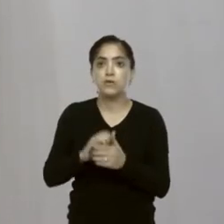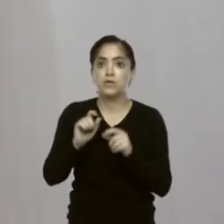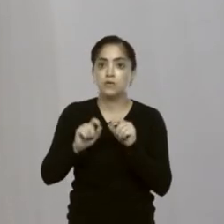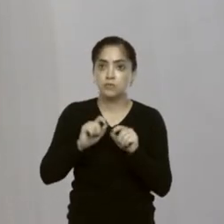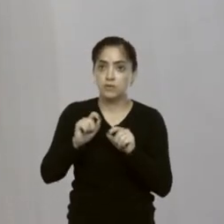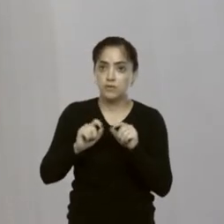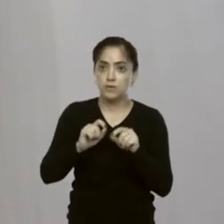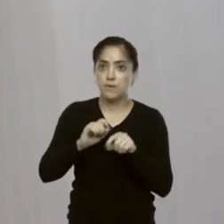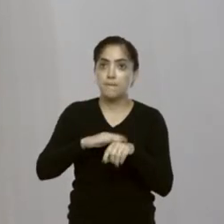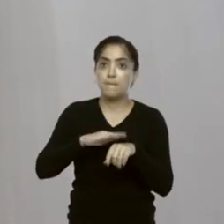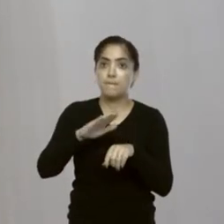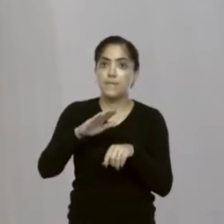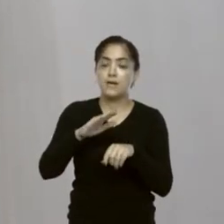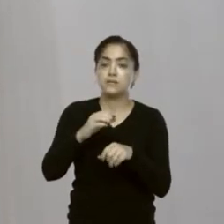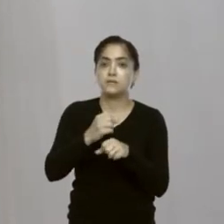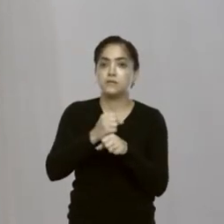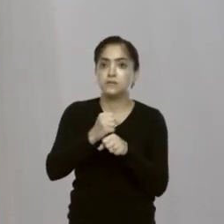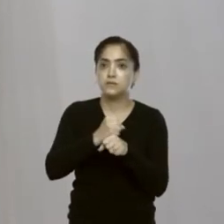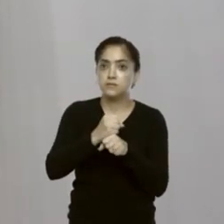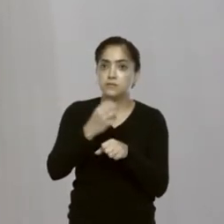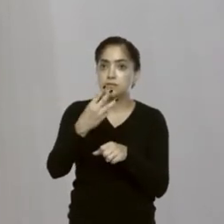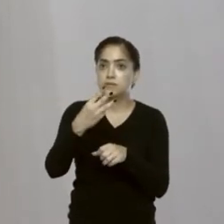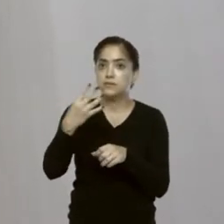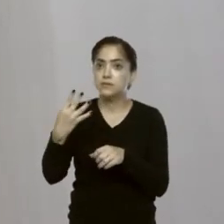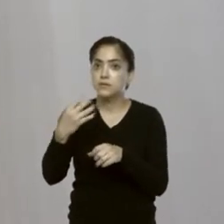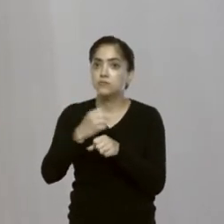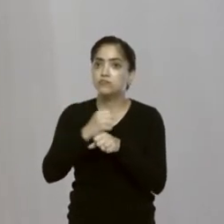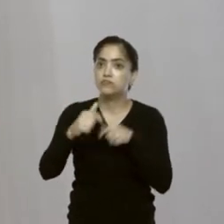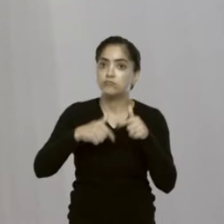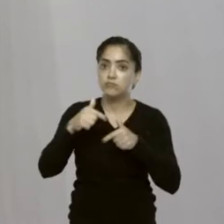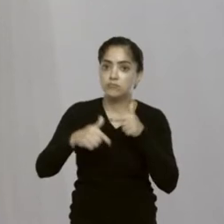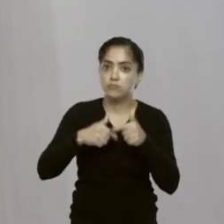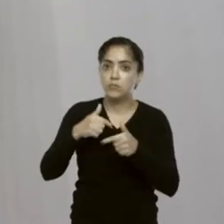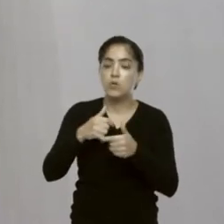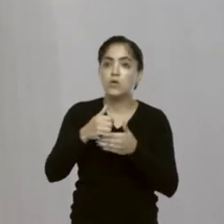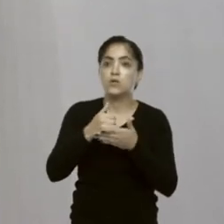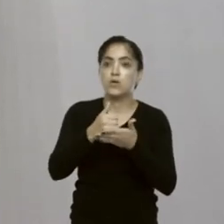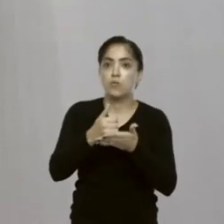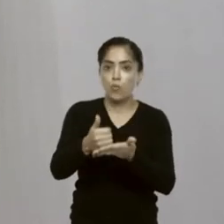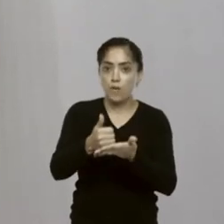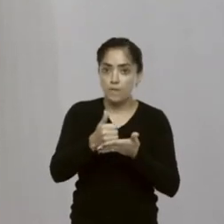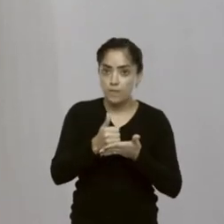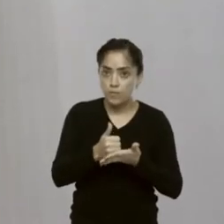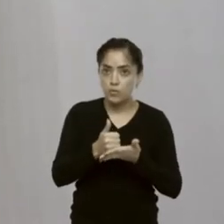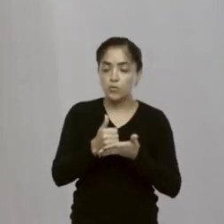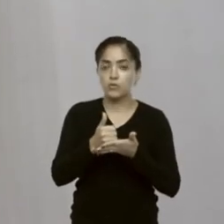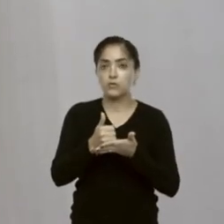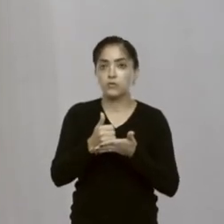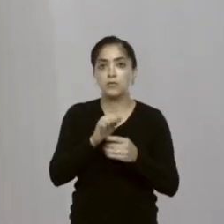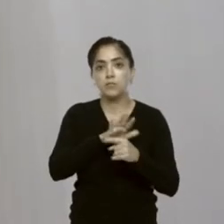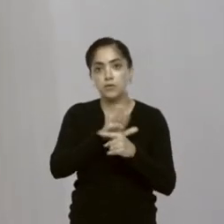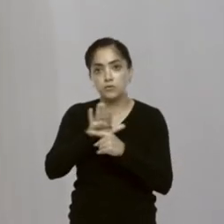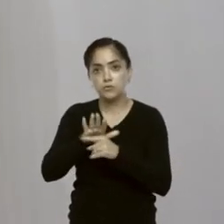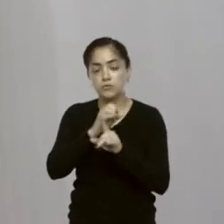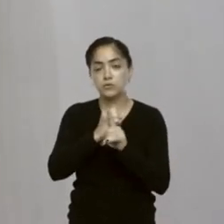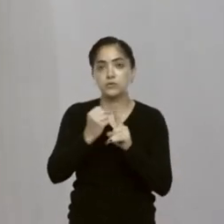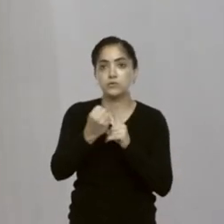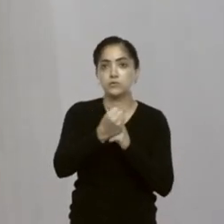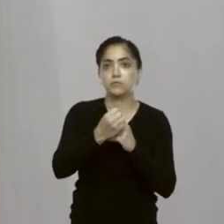de 34 anos, se trabalha, se procura o apoio do povo para o bem-estar da sociedade catarinense do